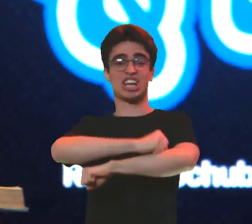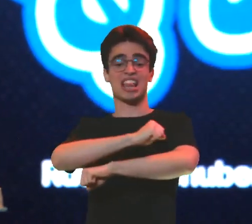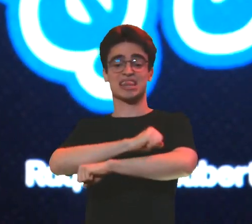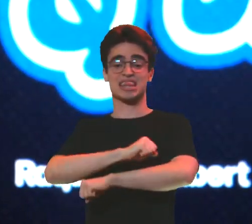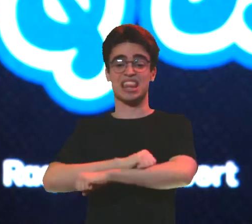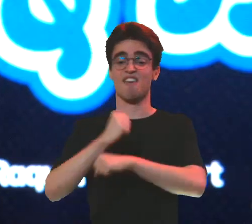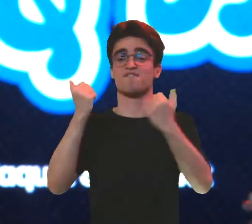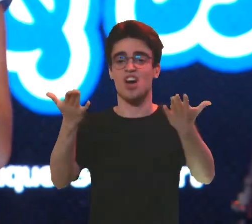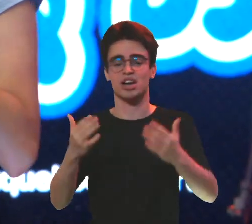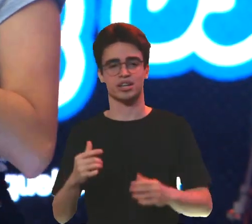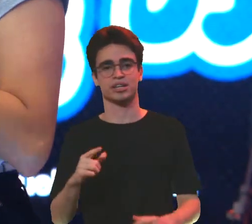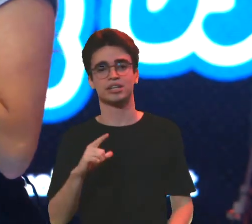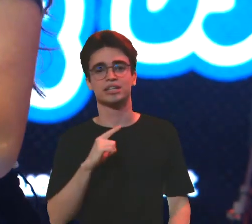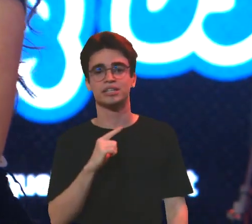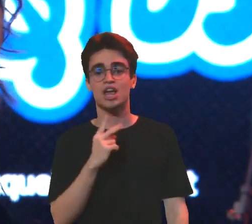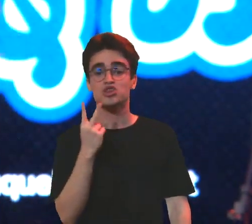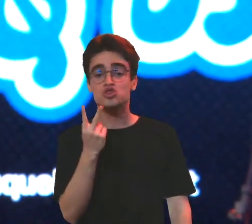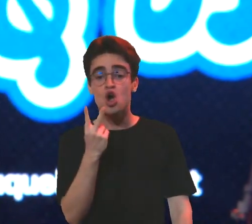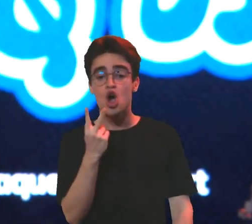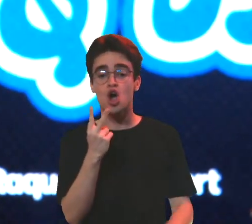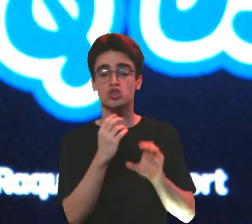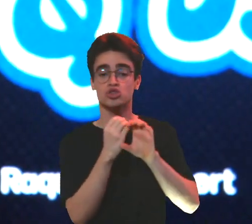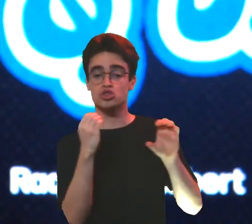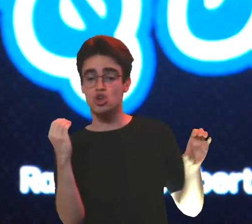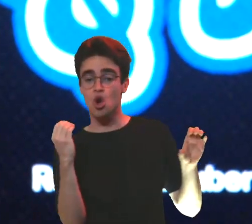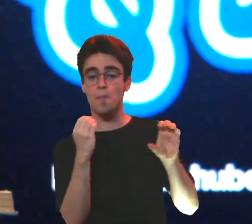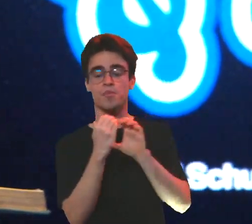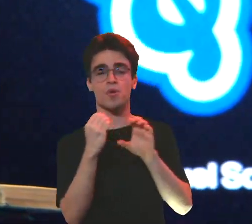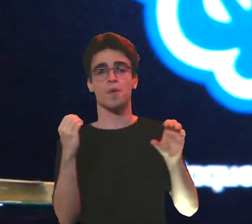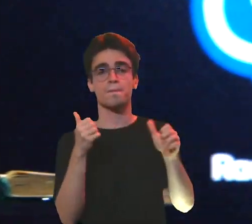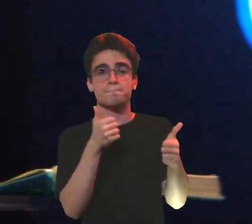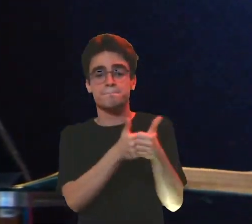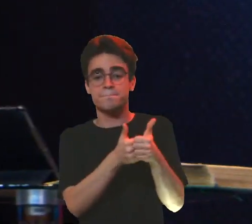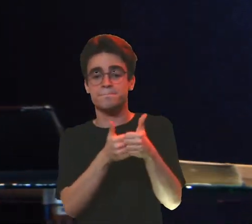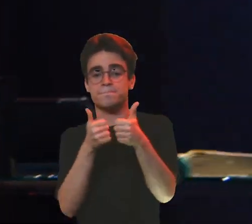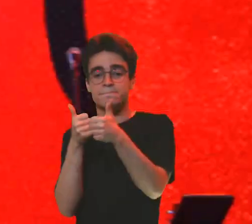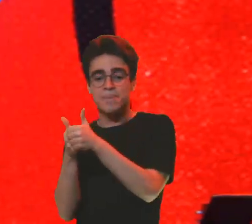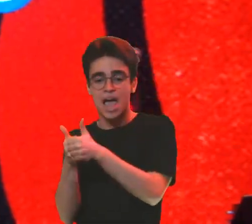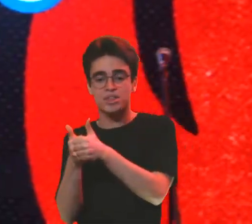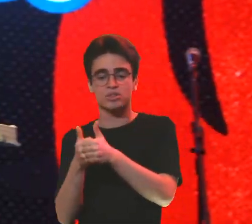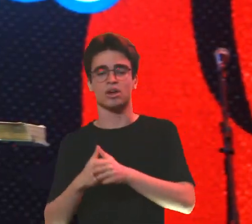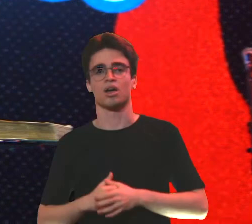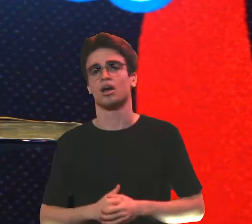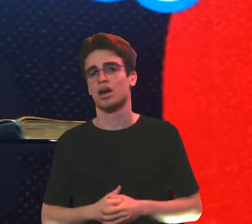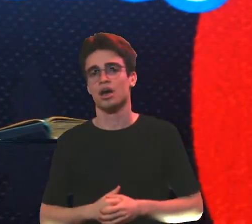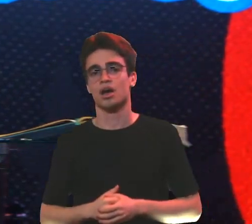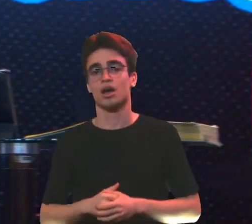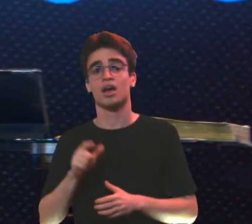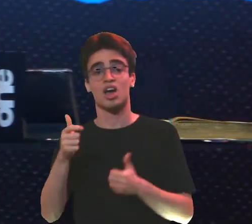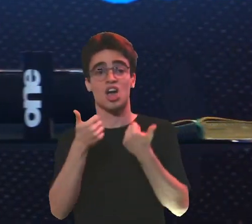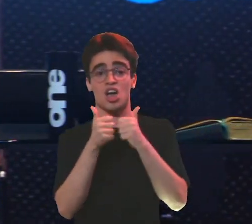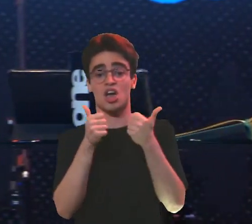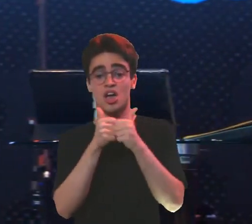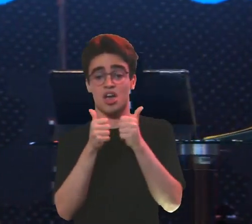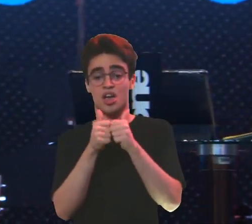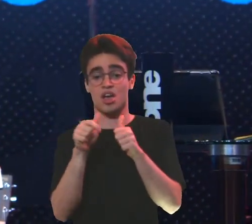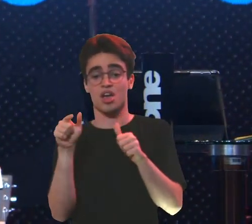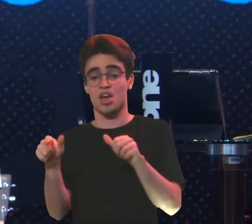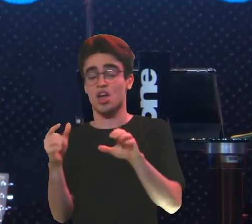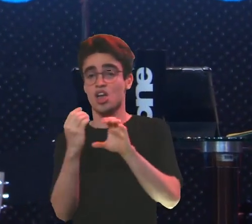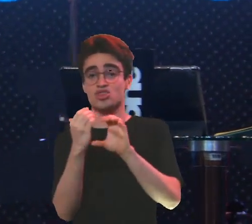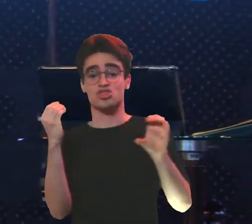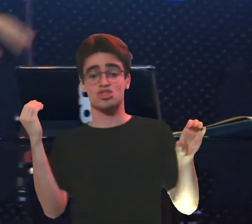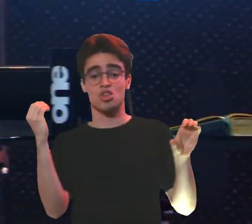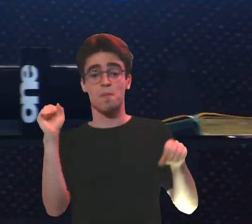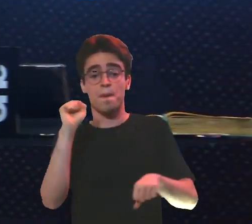pior, tinham 2 pontos, um do lado do outro. Para quê? Foi parar naquele ônibus, naquele ponto